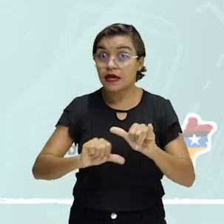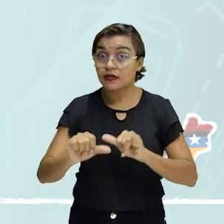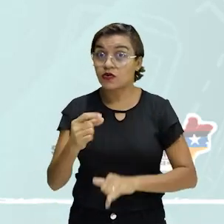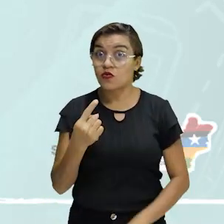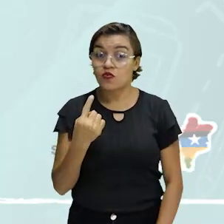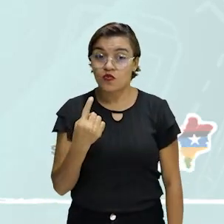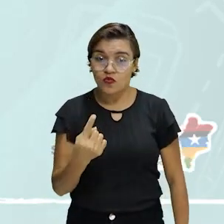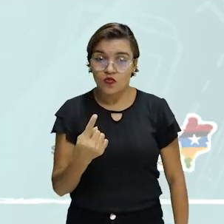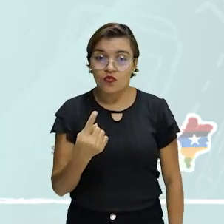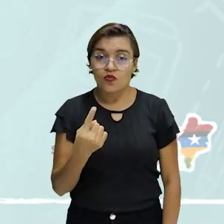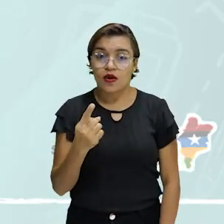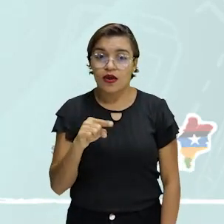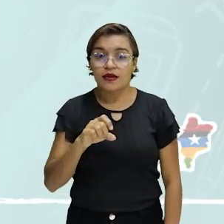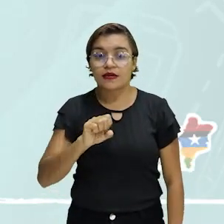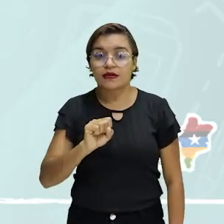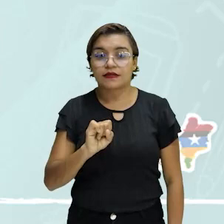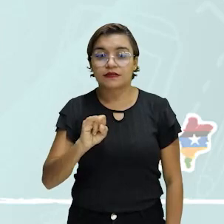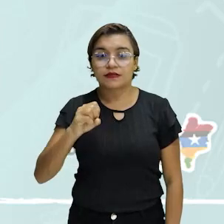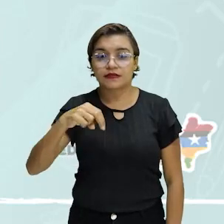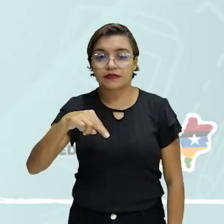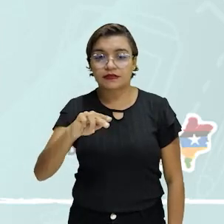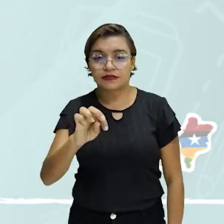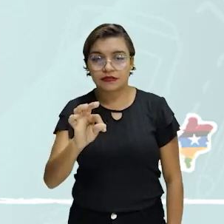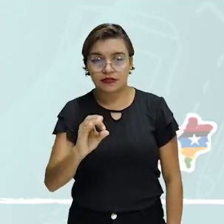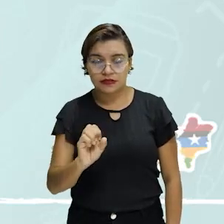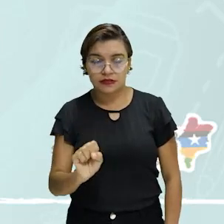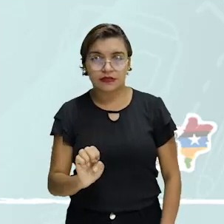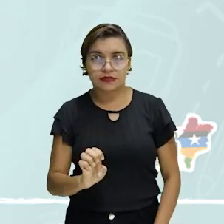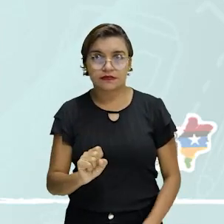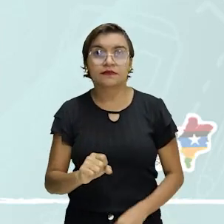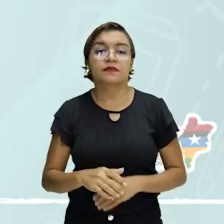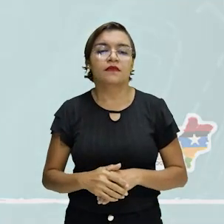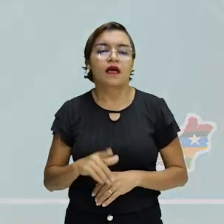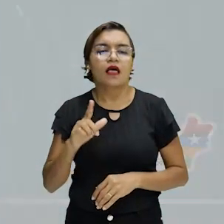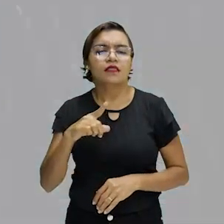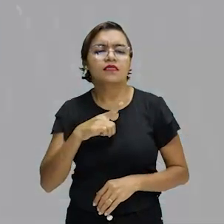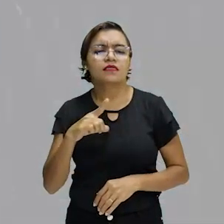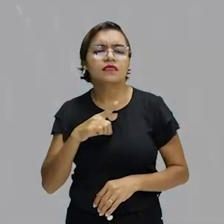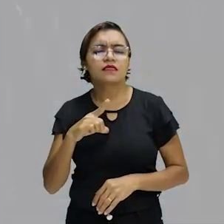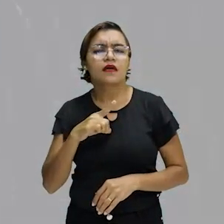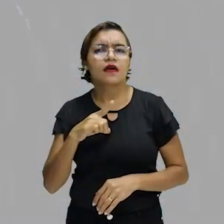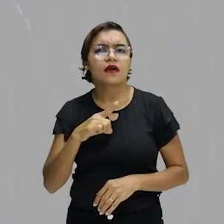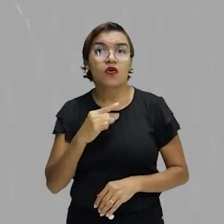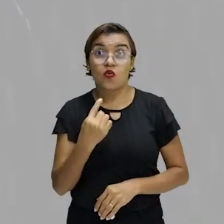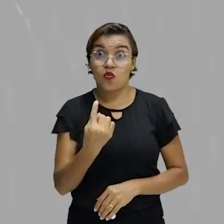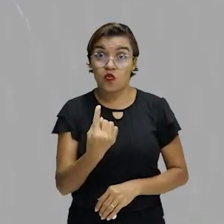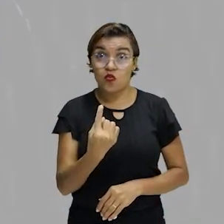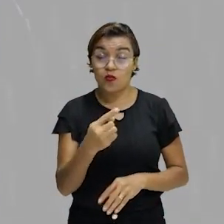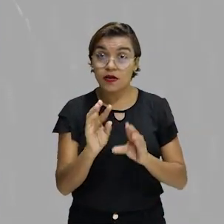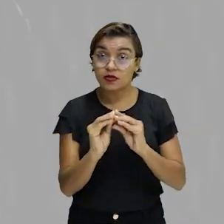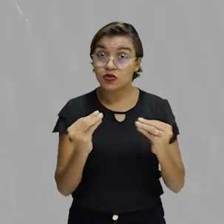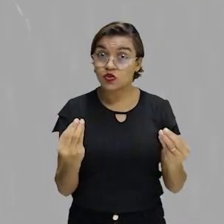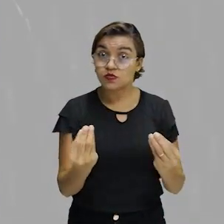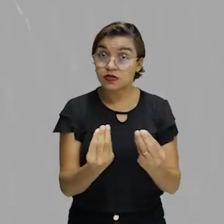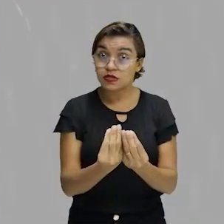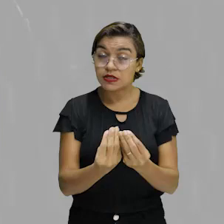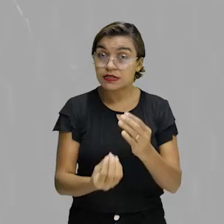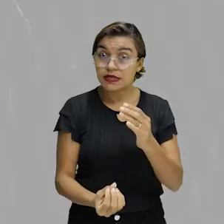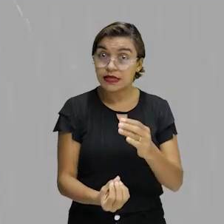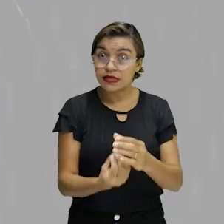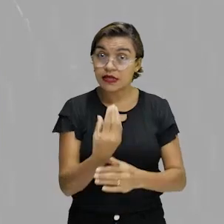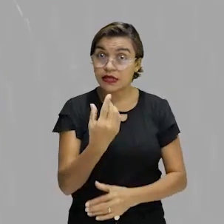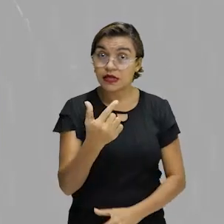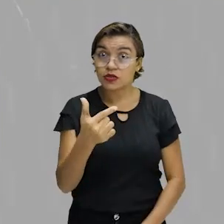síntese vamos olhar a reação um eu tenho uma substância gerando duas certo uma